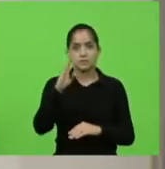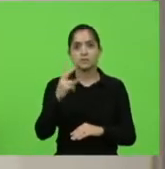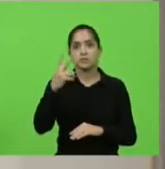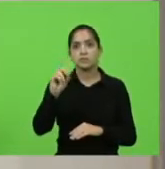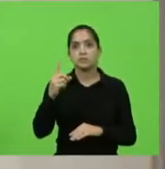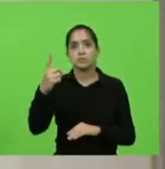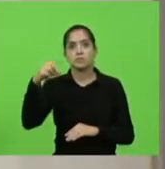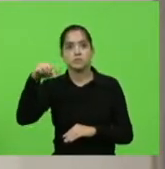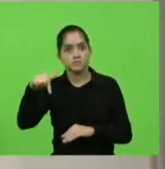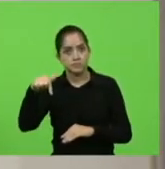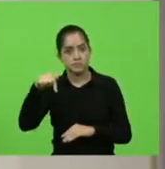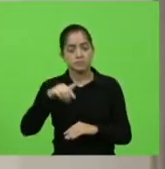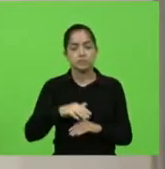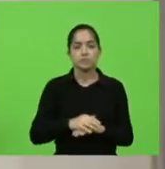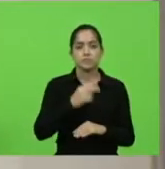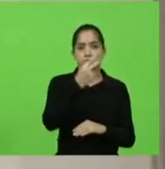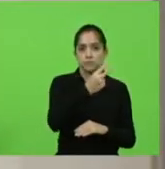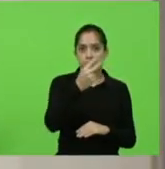0363/2017,